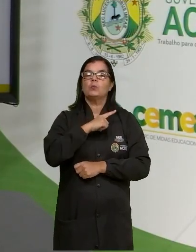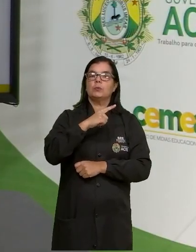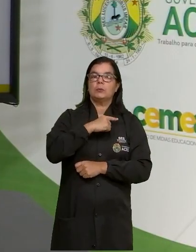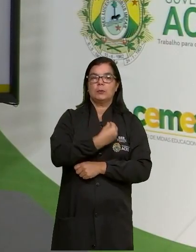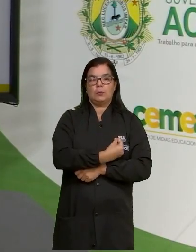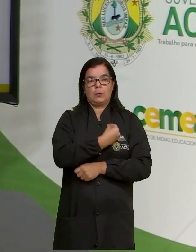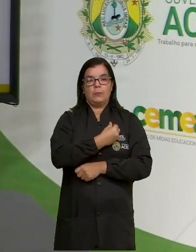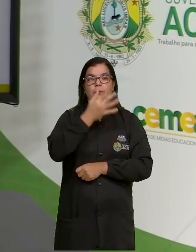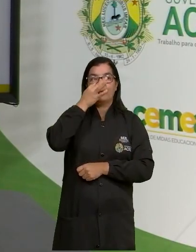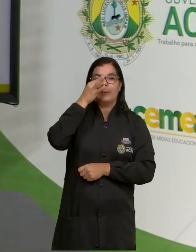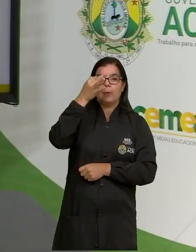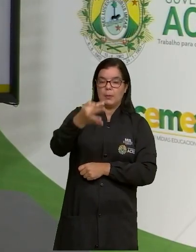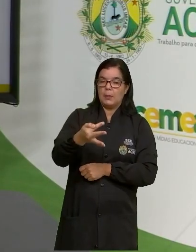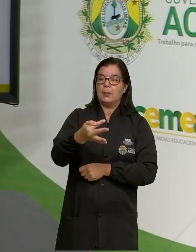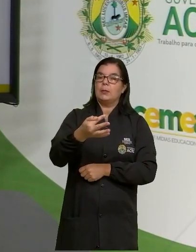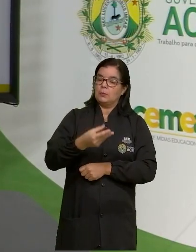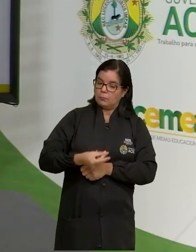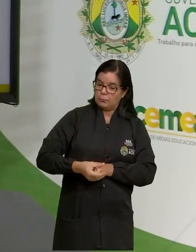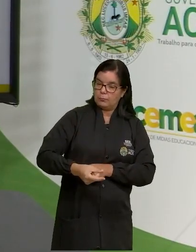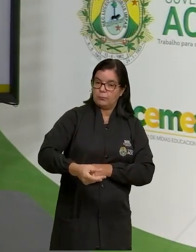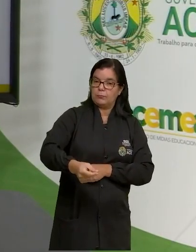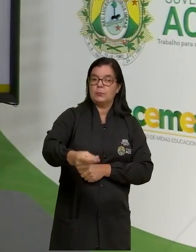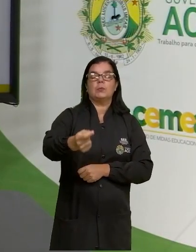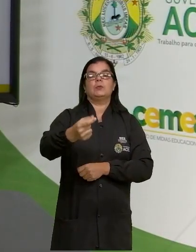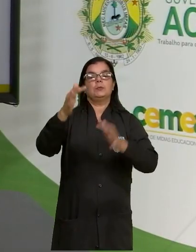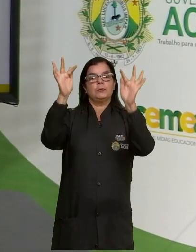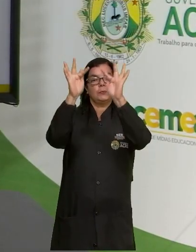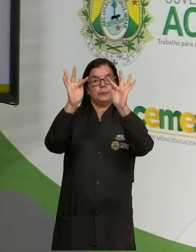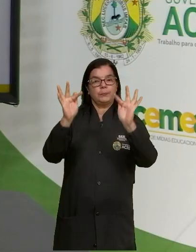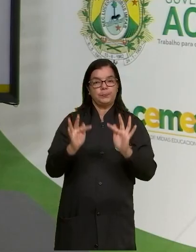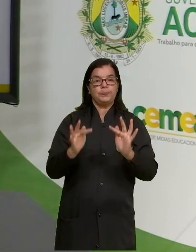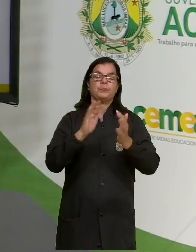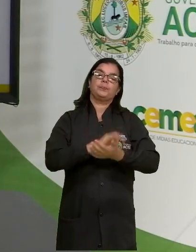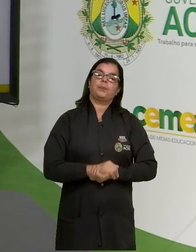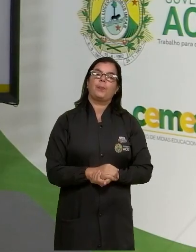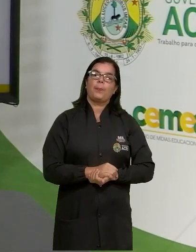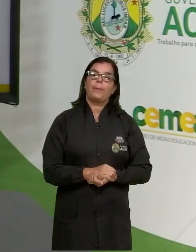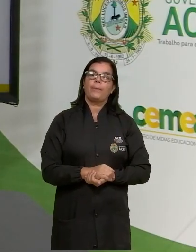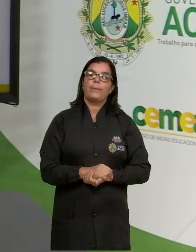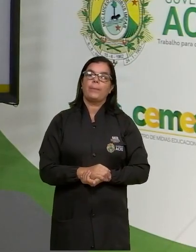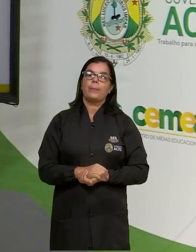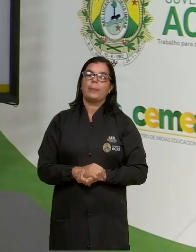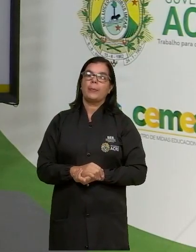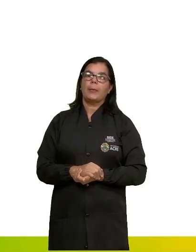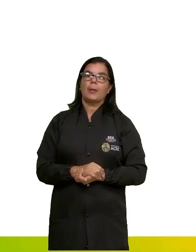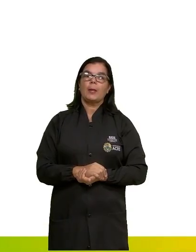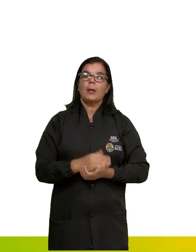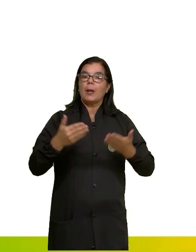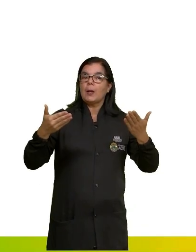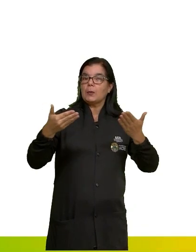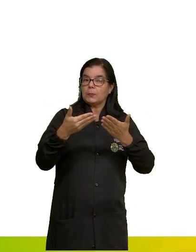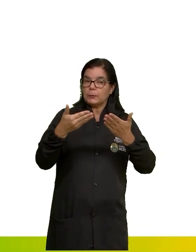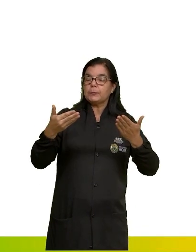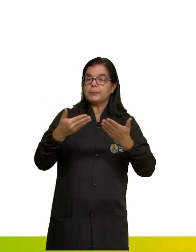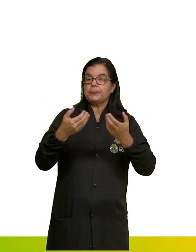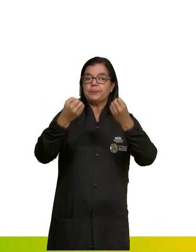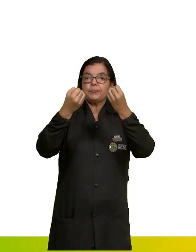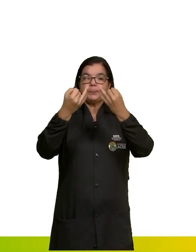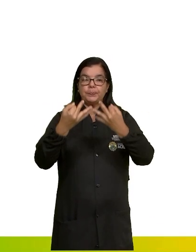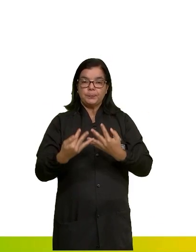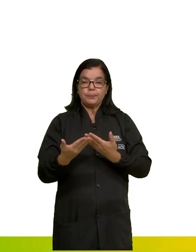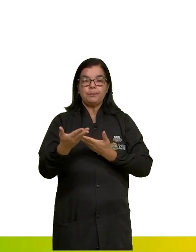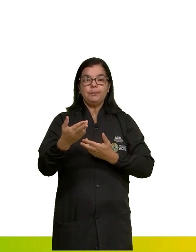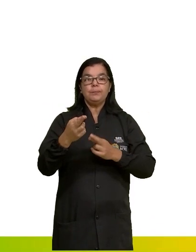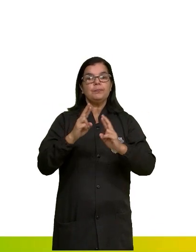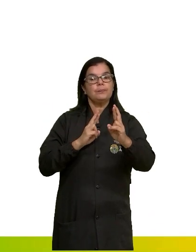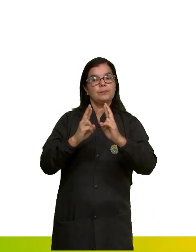vida futura, eterna, plena, feliz. Muito bem. Agora nós vamos tratar da